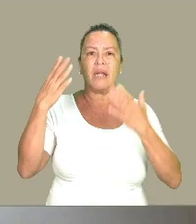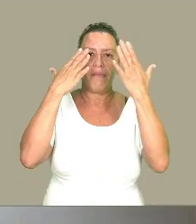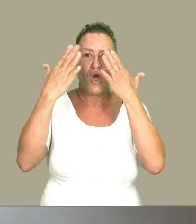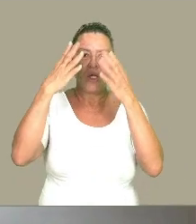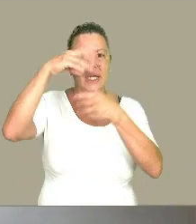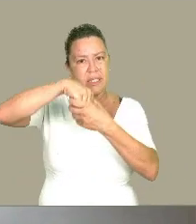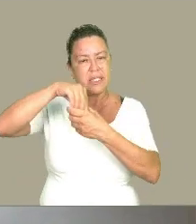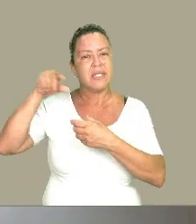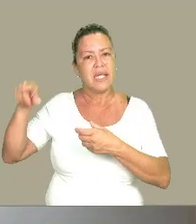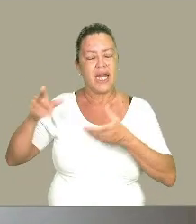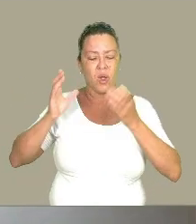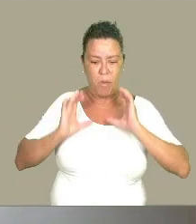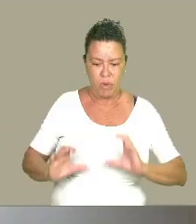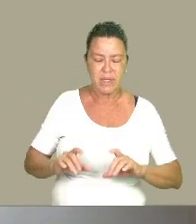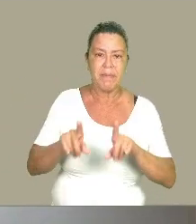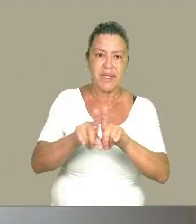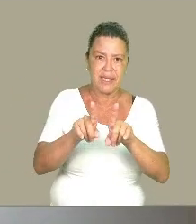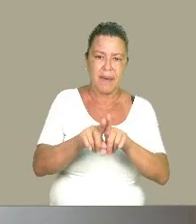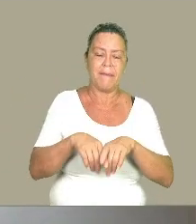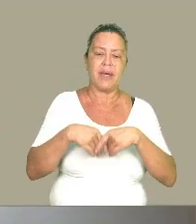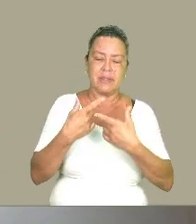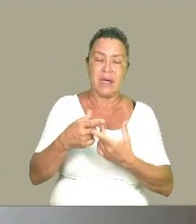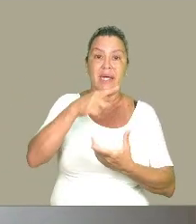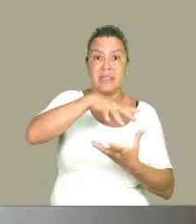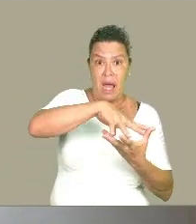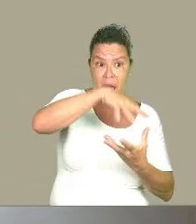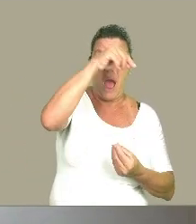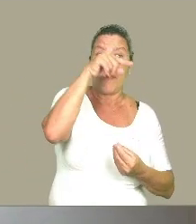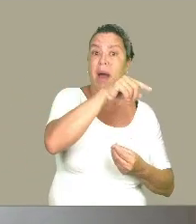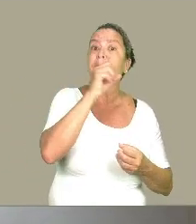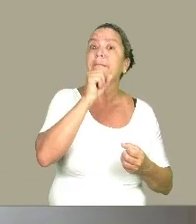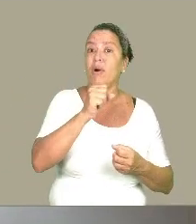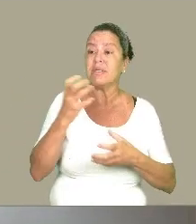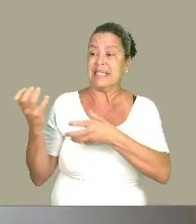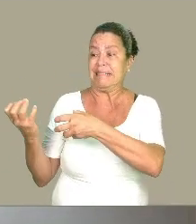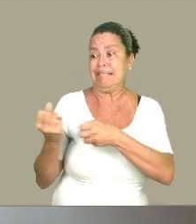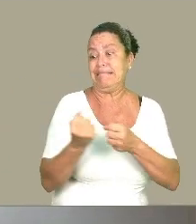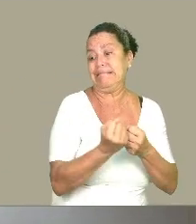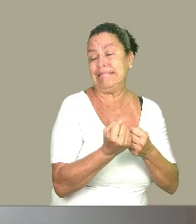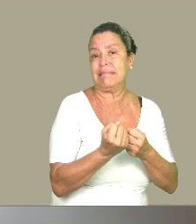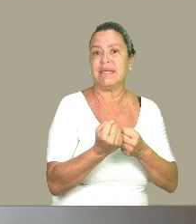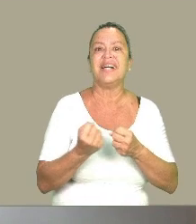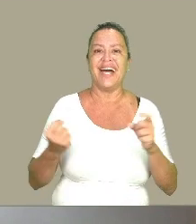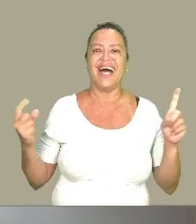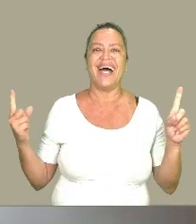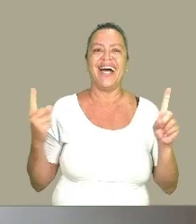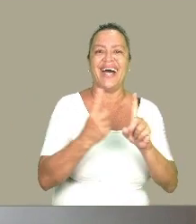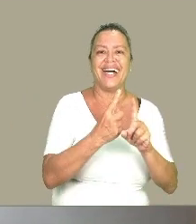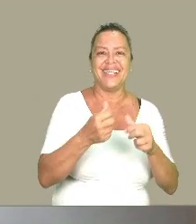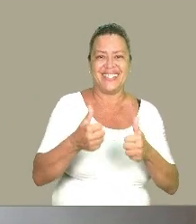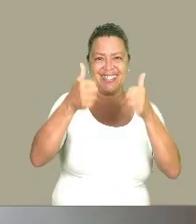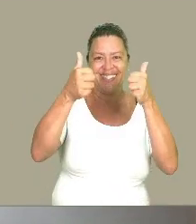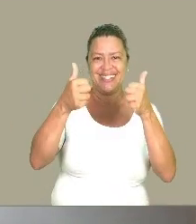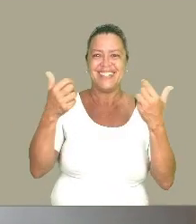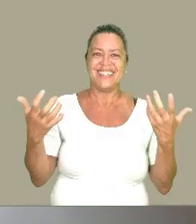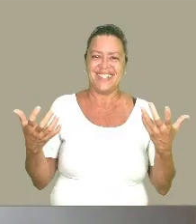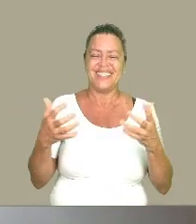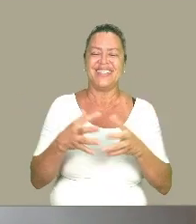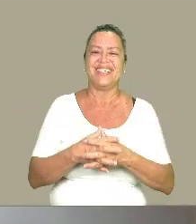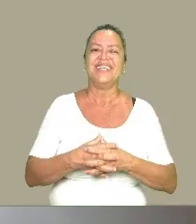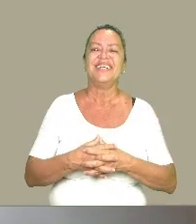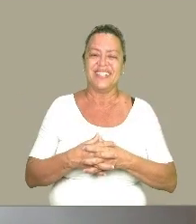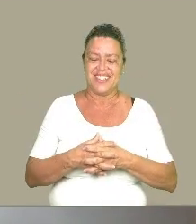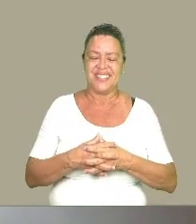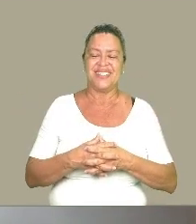e comportamentais, né? E essa alma evolutiva possa puxar esse espírito inferiorizado para cima,